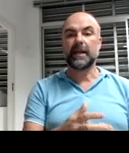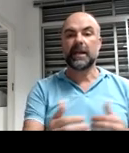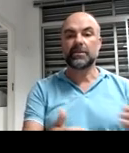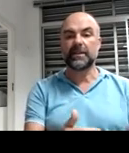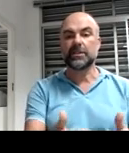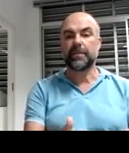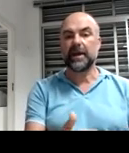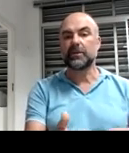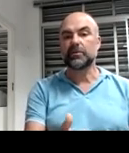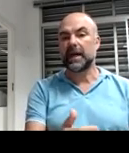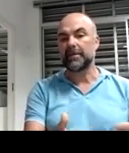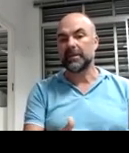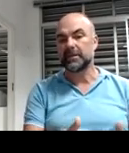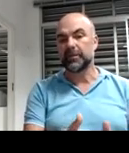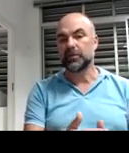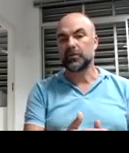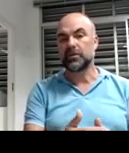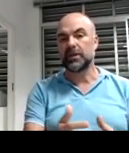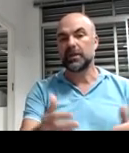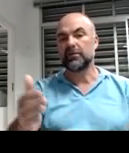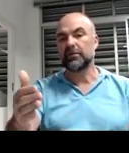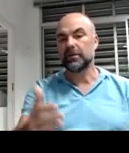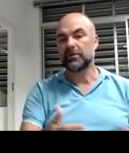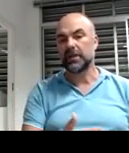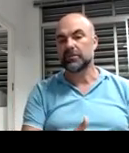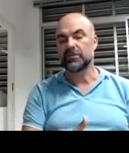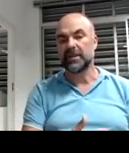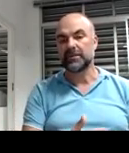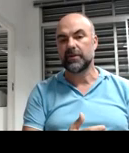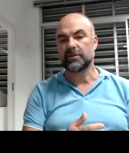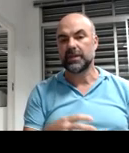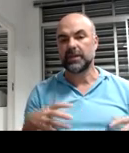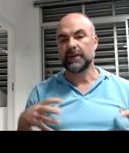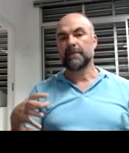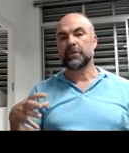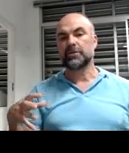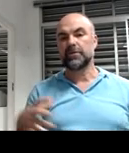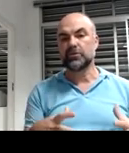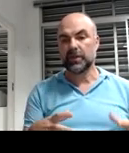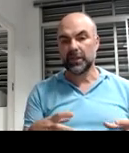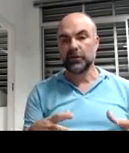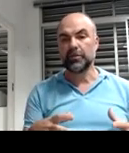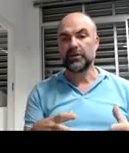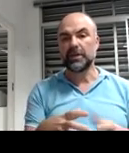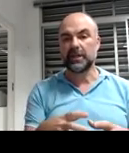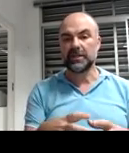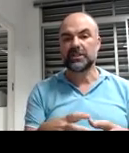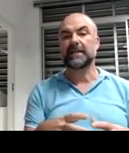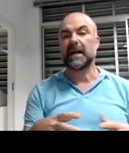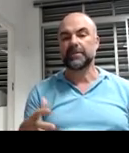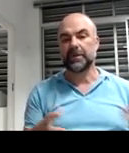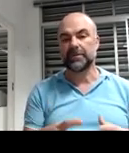tá? E que às vezes perde o time desse produto e não tem sucesso. Eu acho que nós temos um grande número